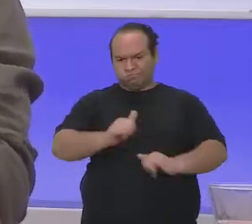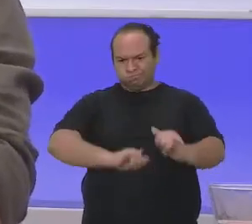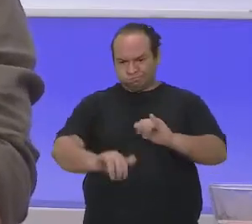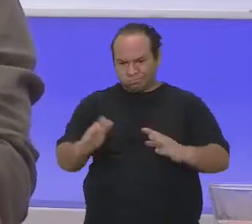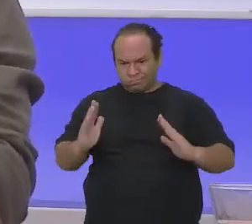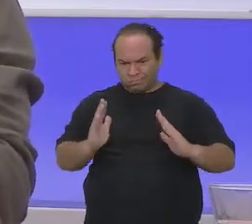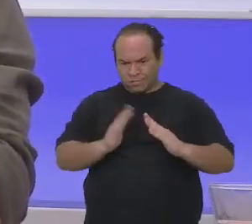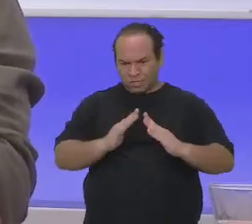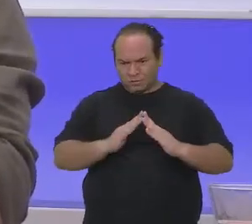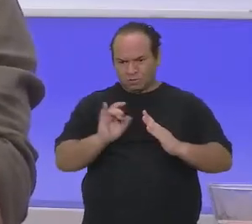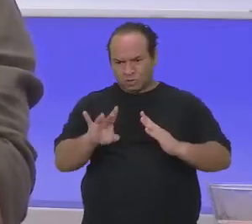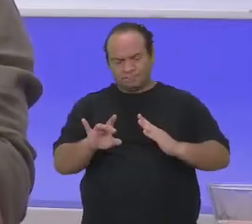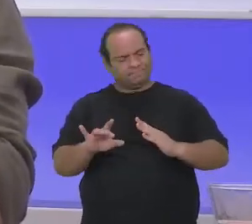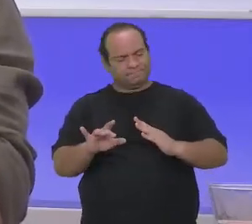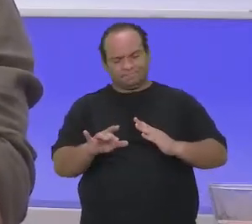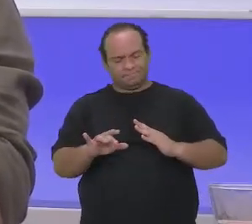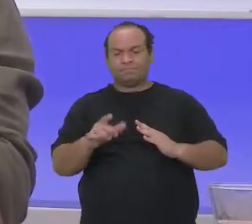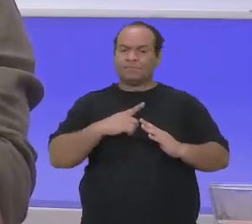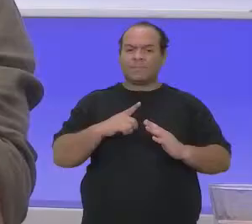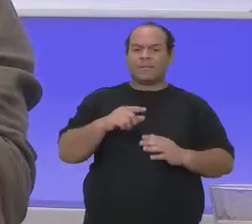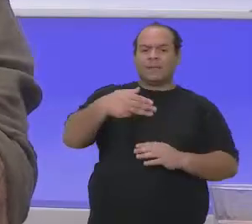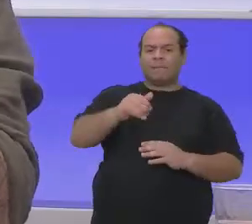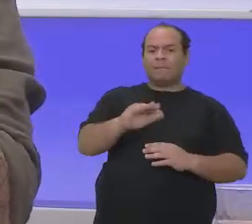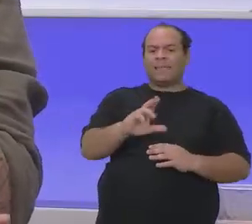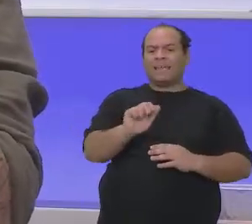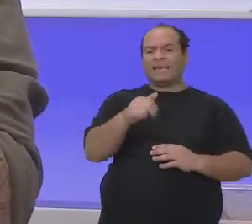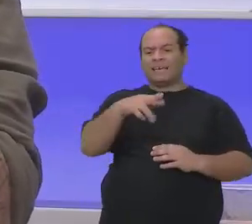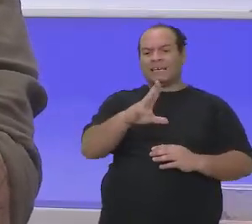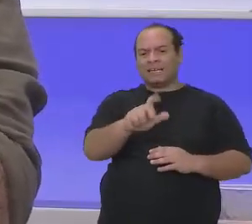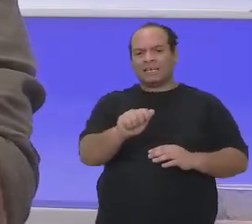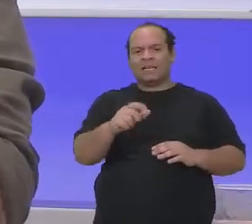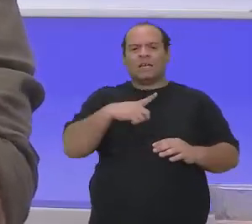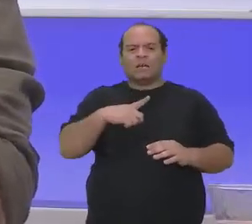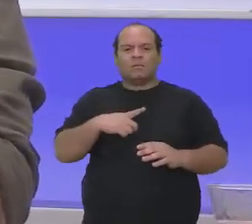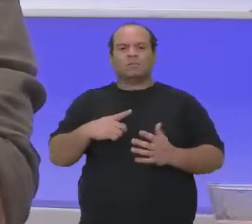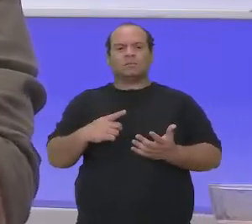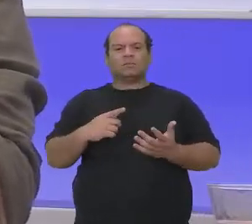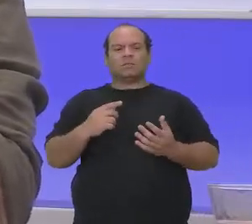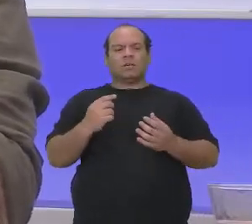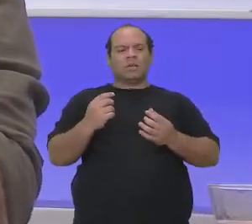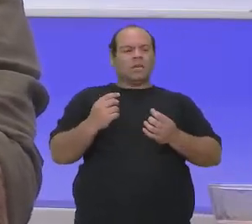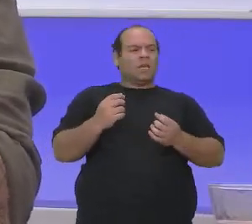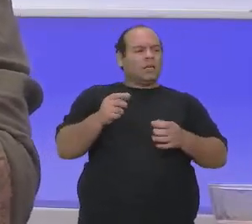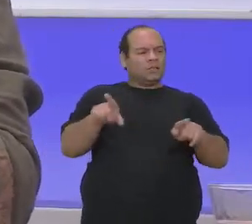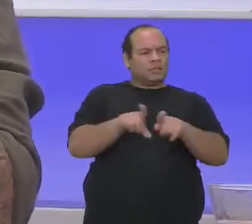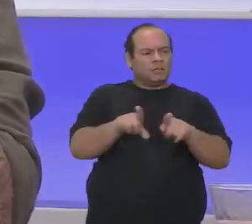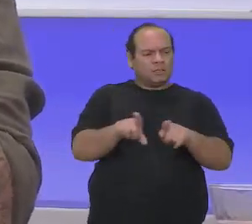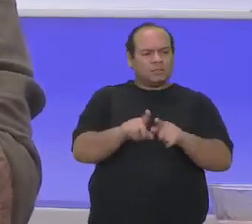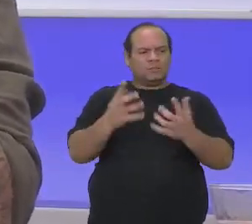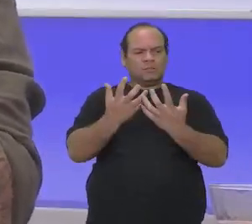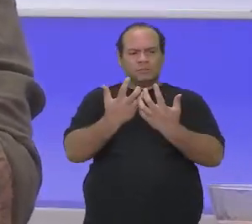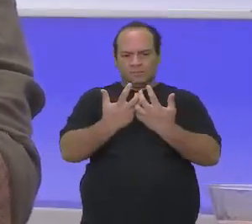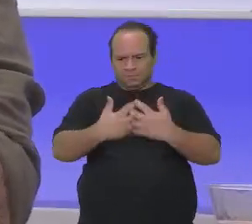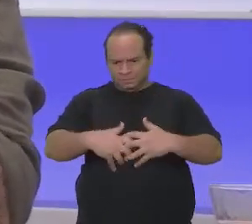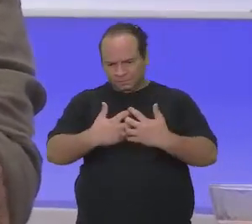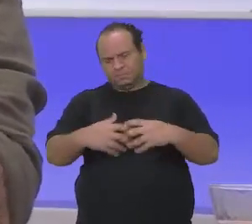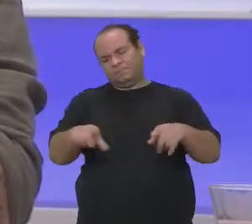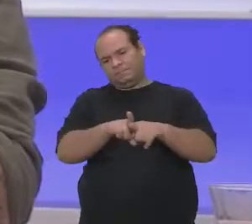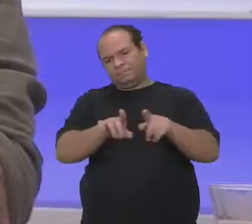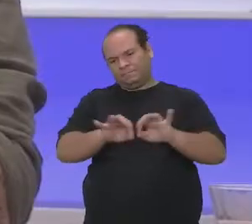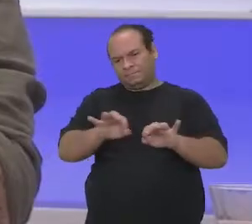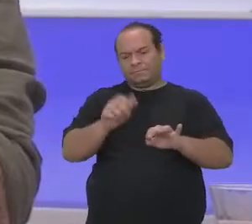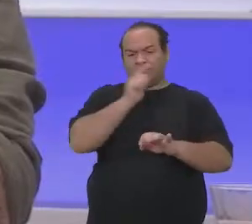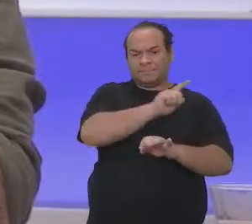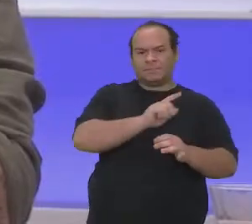casas. A energia mecânica, ela pode ser energia potencial, a energia cinética. O que é a energia potencial?